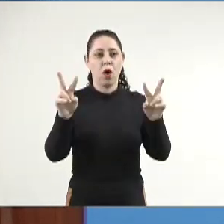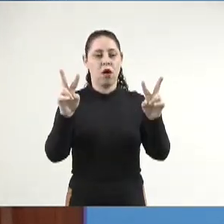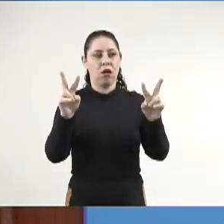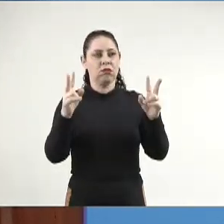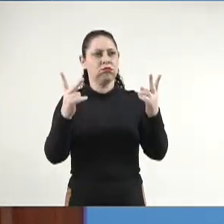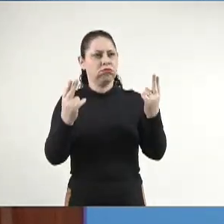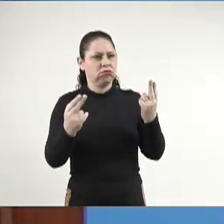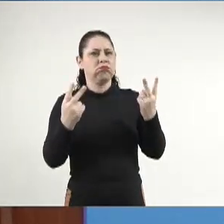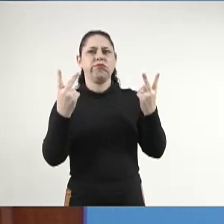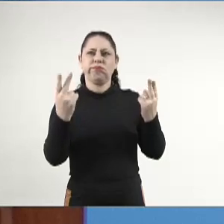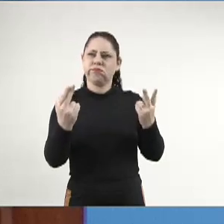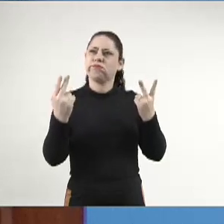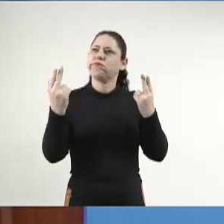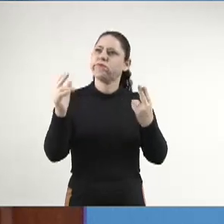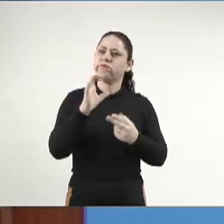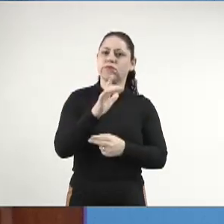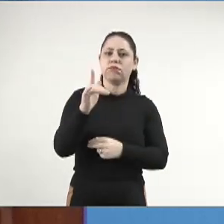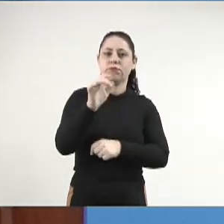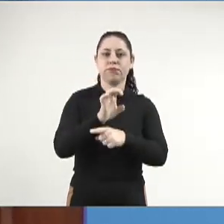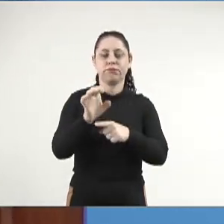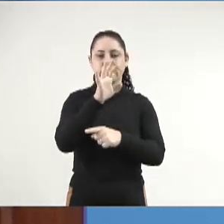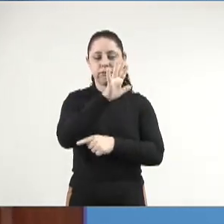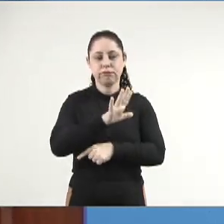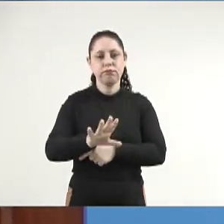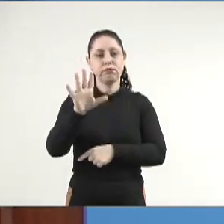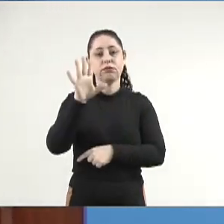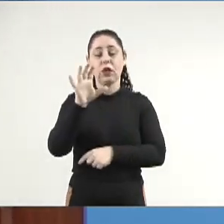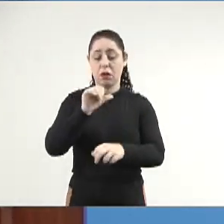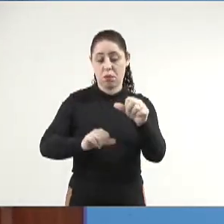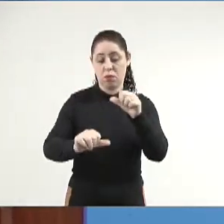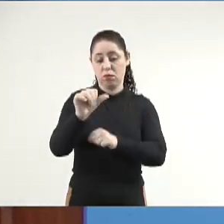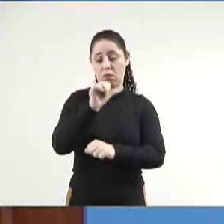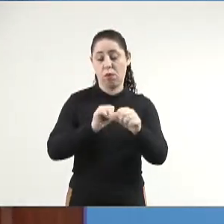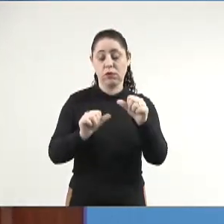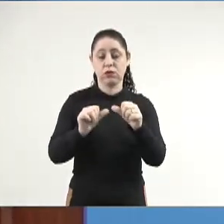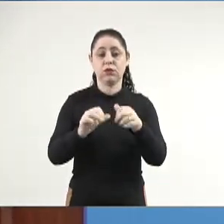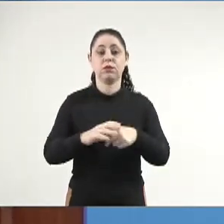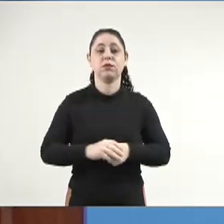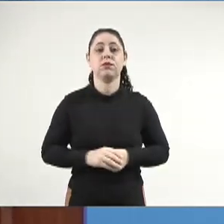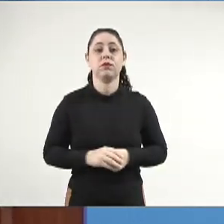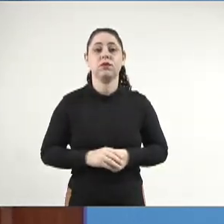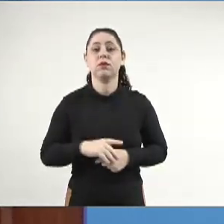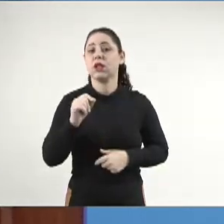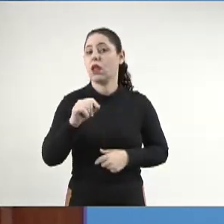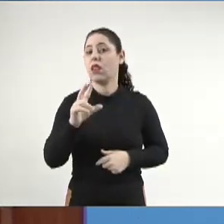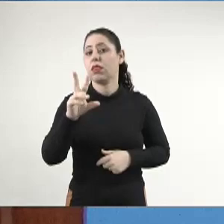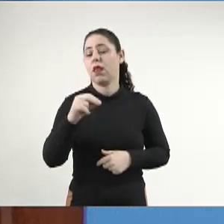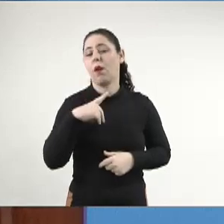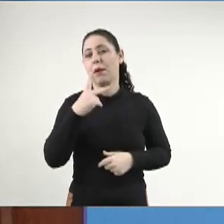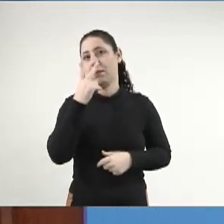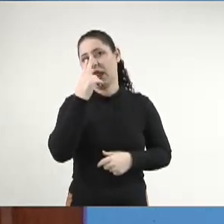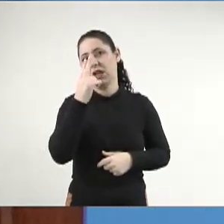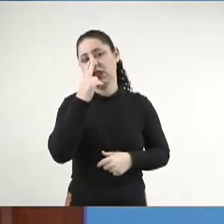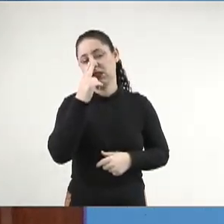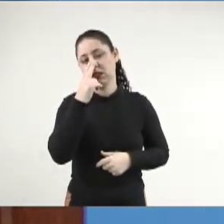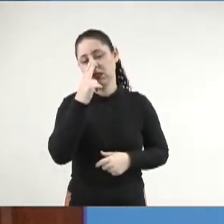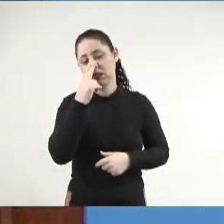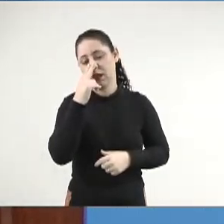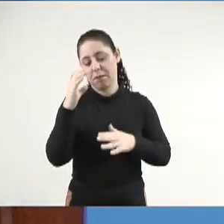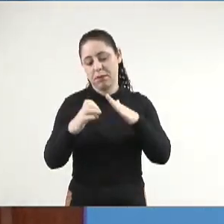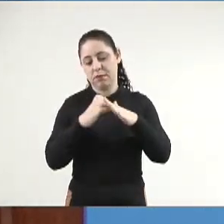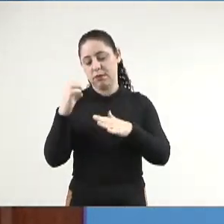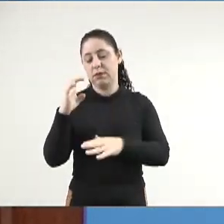rotina em Campo Grande, em todo o Mato Grosso do Sul, que mude essa situação, né? Que aqui não seja o paraíso de